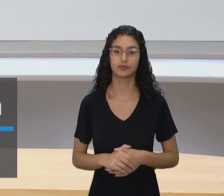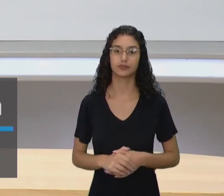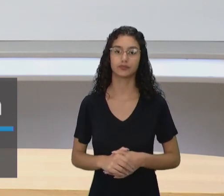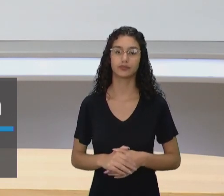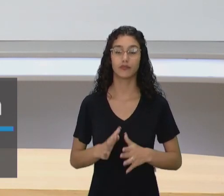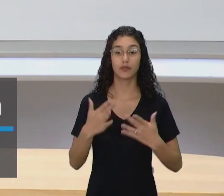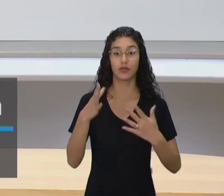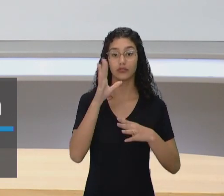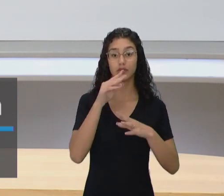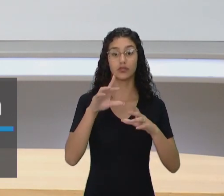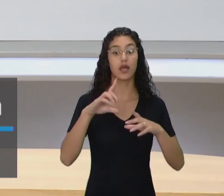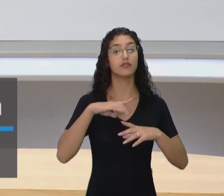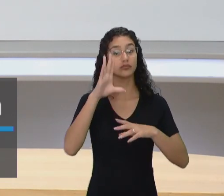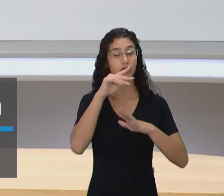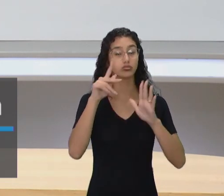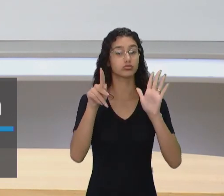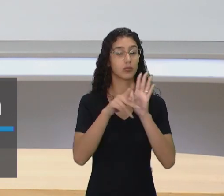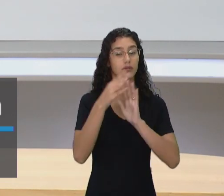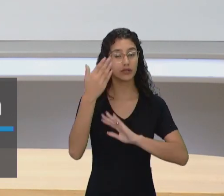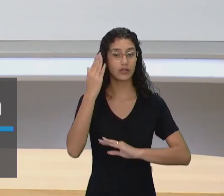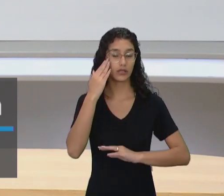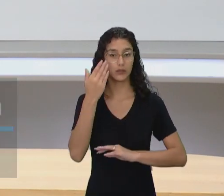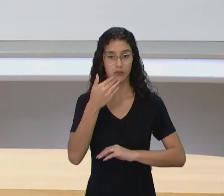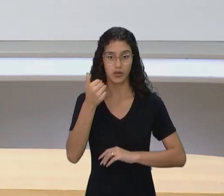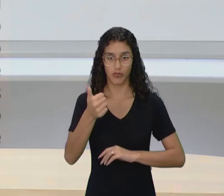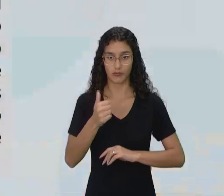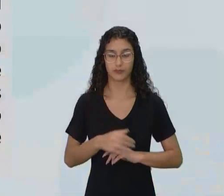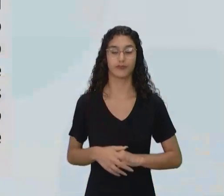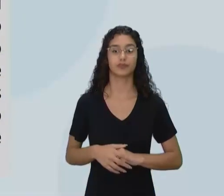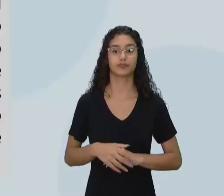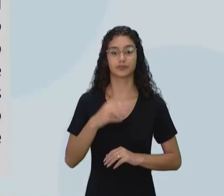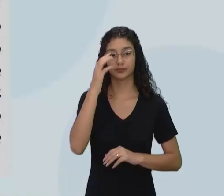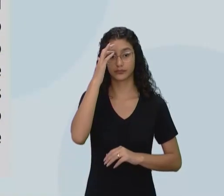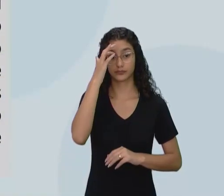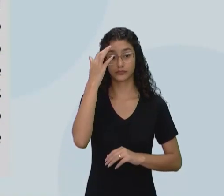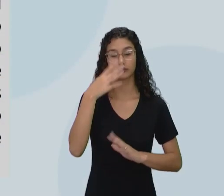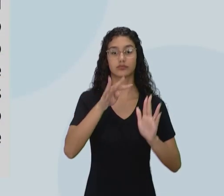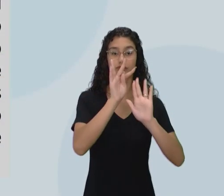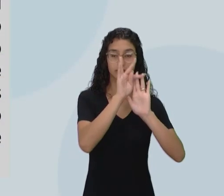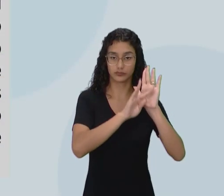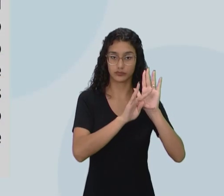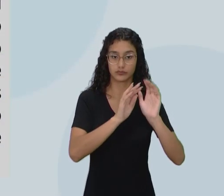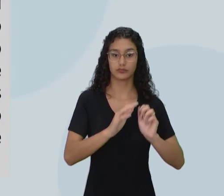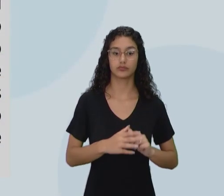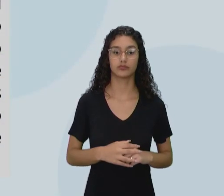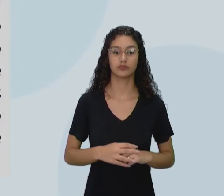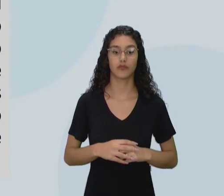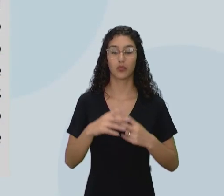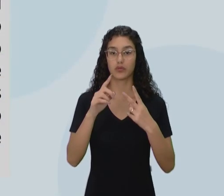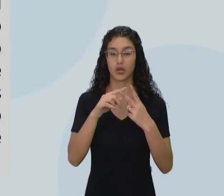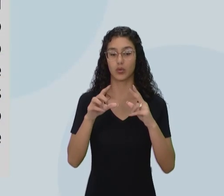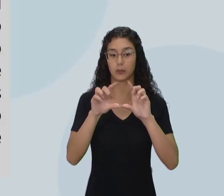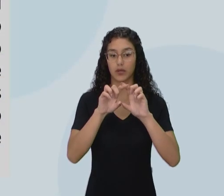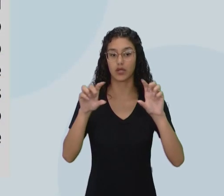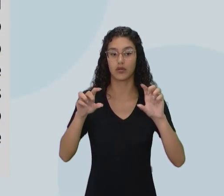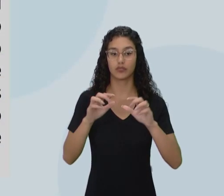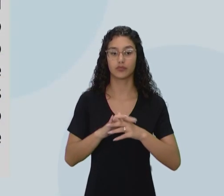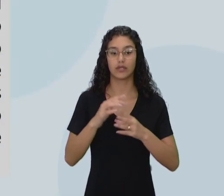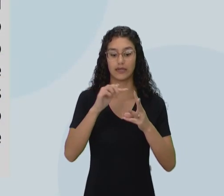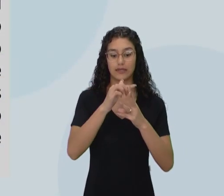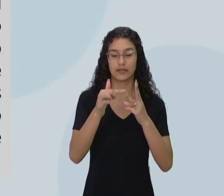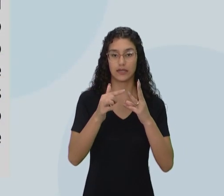está falando bancada ruralista, está falando disso, só para vocês entenderem, tá? Voltando então ao texto, aí estamos no segundo parágrafo, estamos na terceira